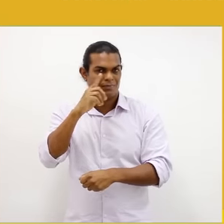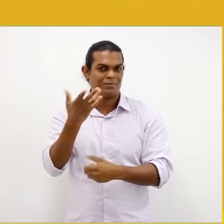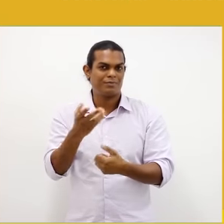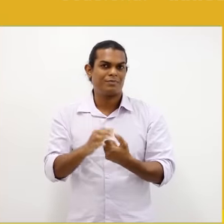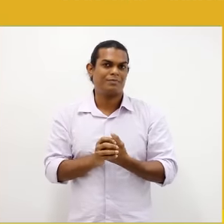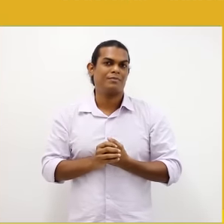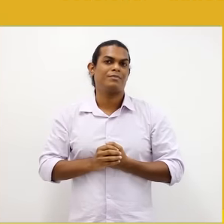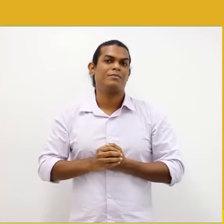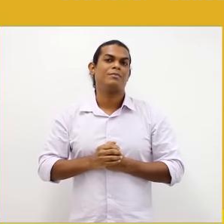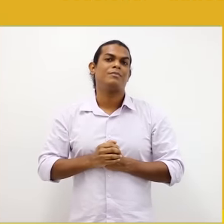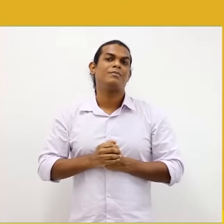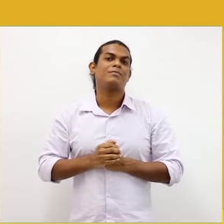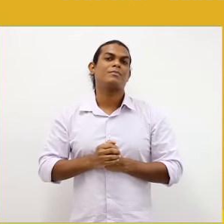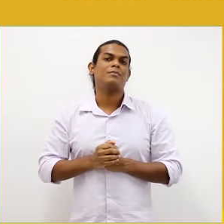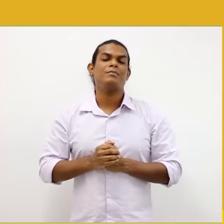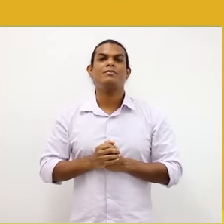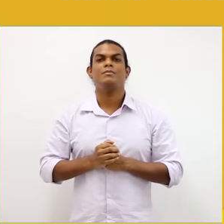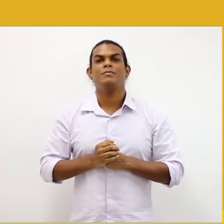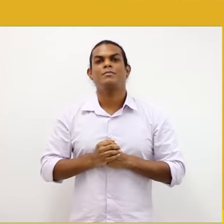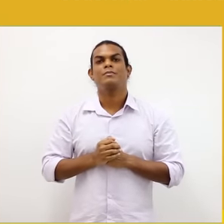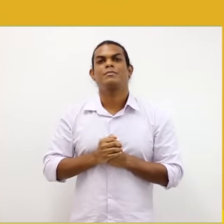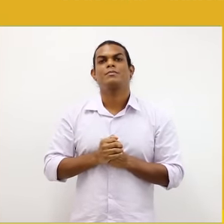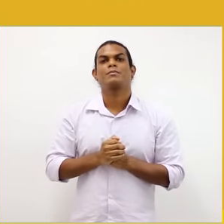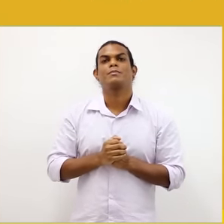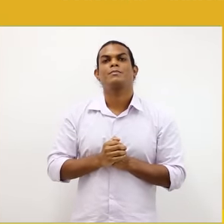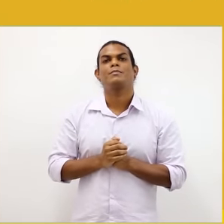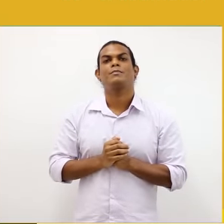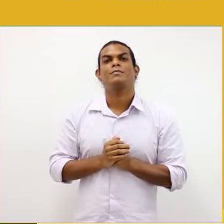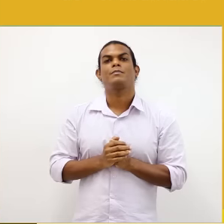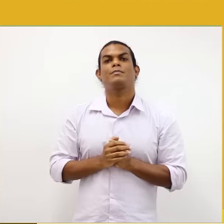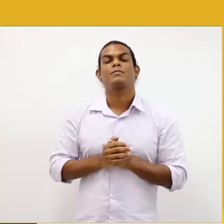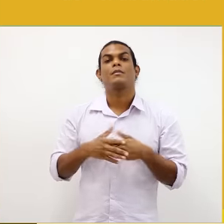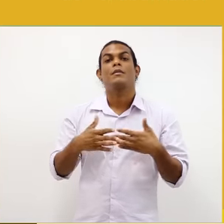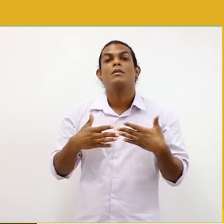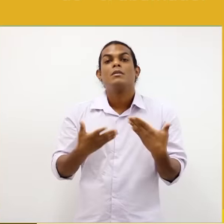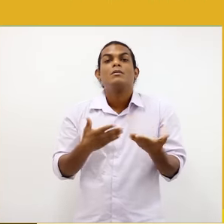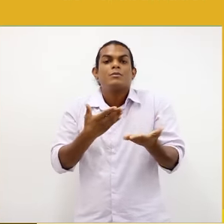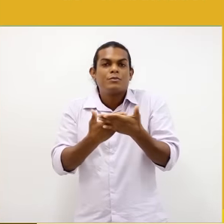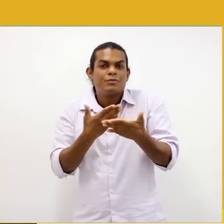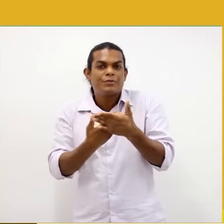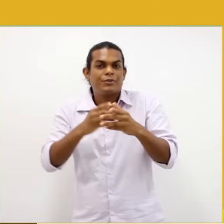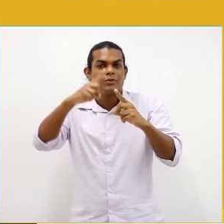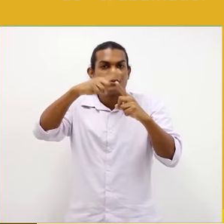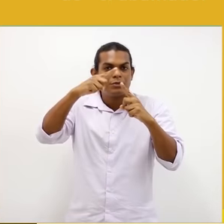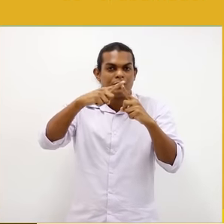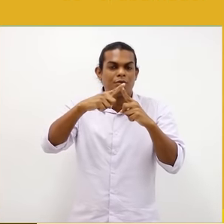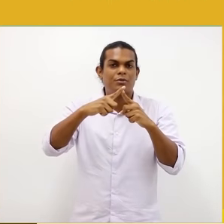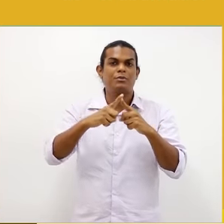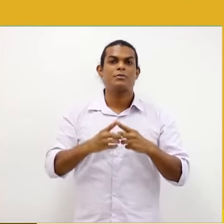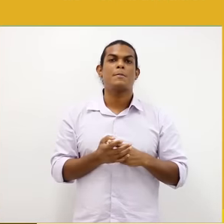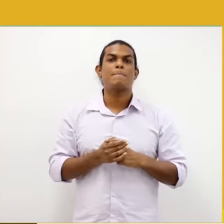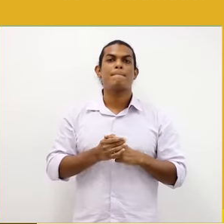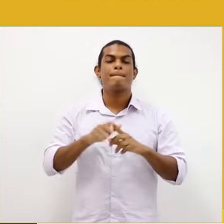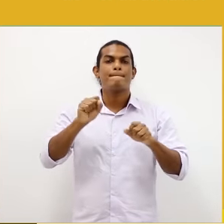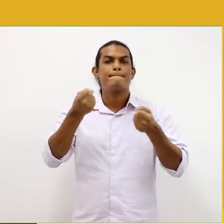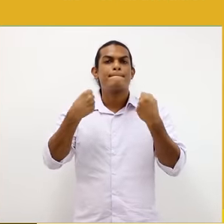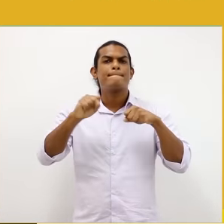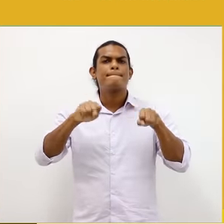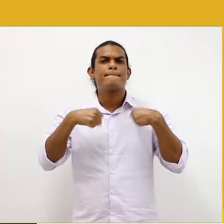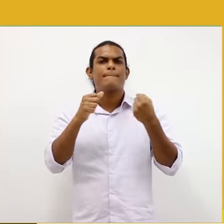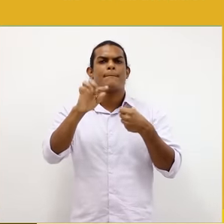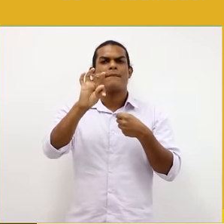a esses agentes ambientais. Bom? Então vamos ver esses tipos de agente. Primeiro, o agente físico. O